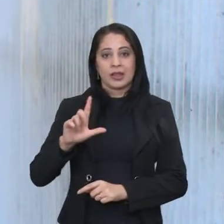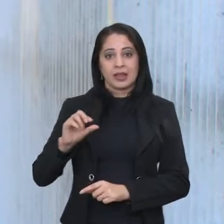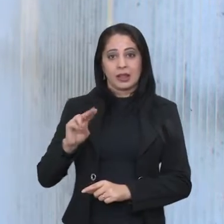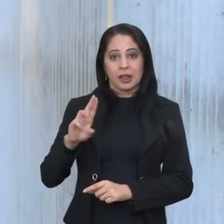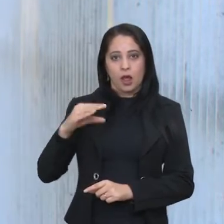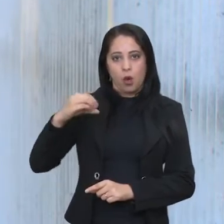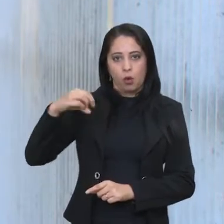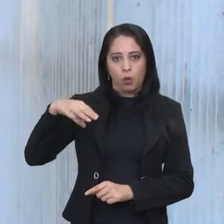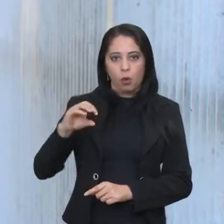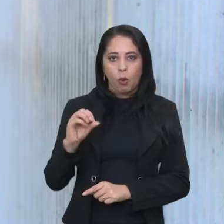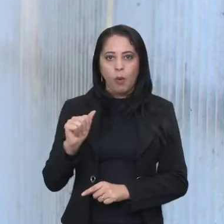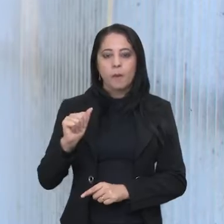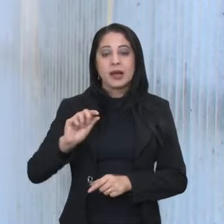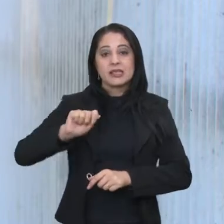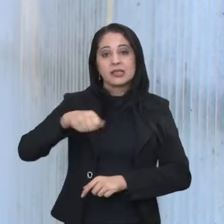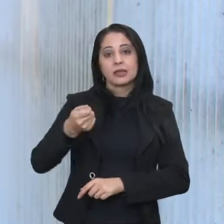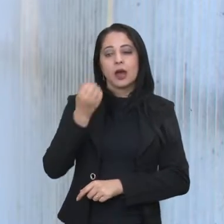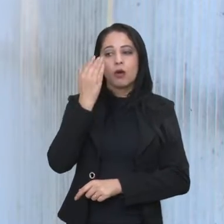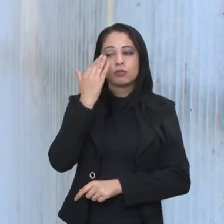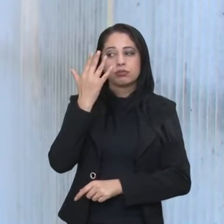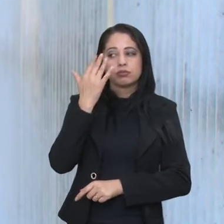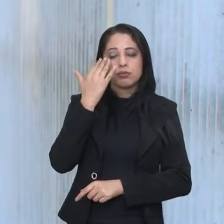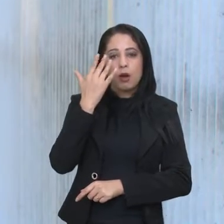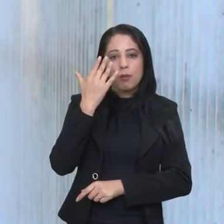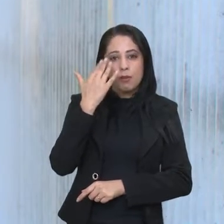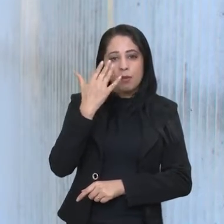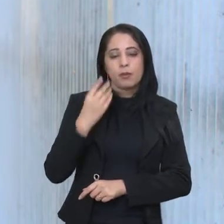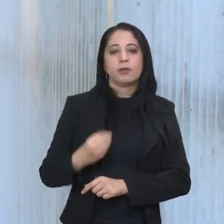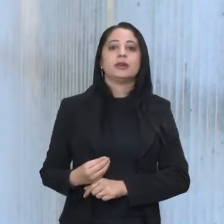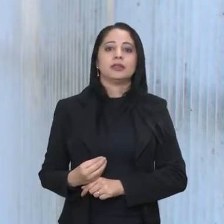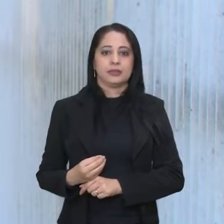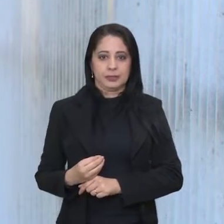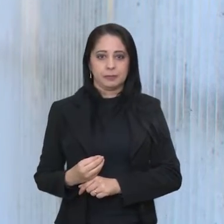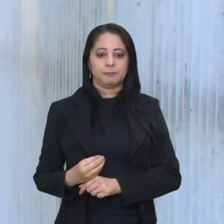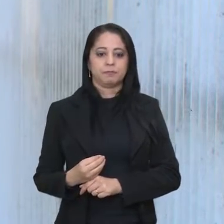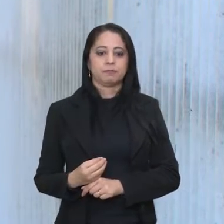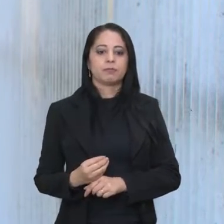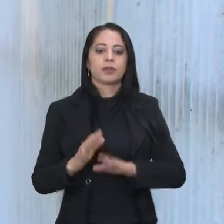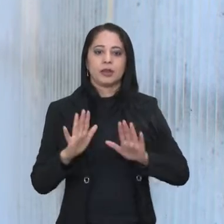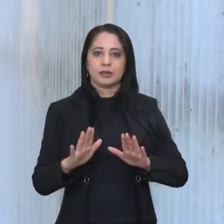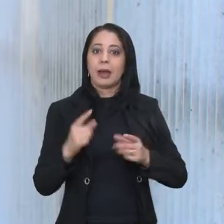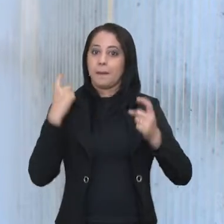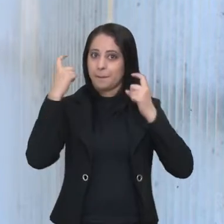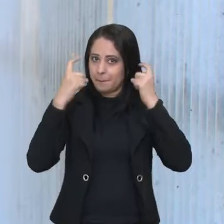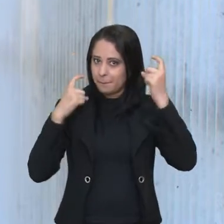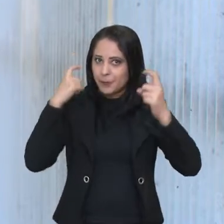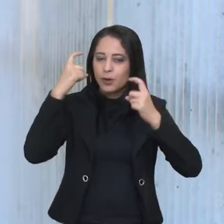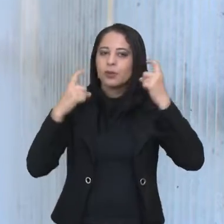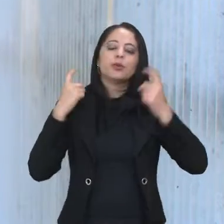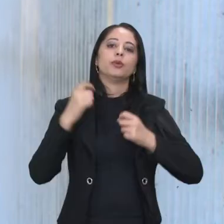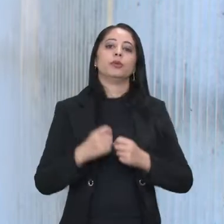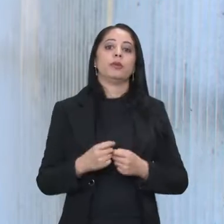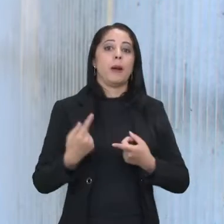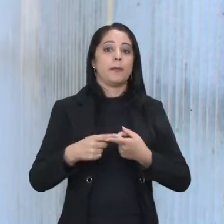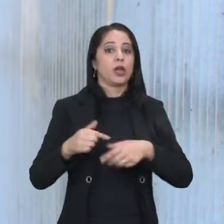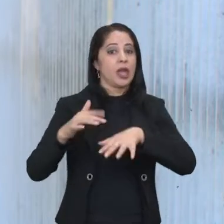pressão intraocular, que caiu mais de 30% no país desde o início da pandemia. Um dado